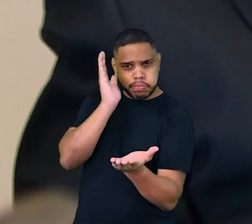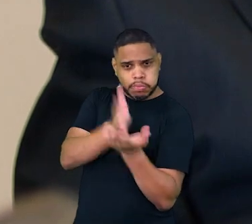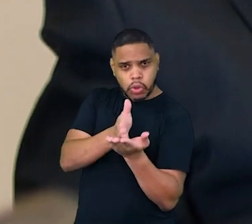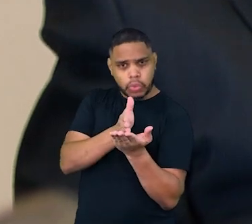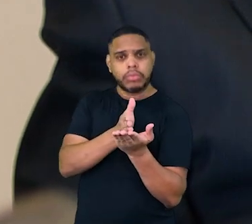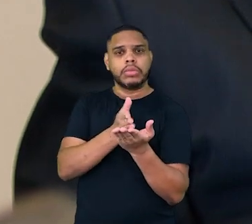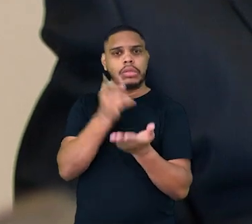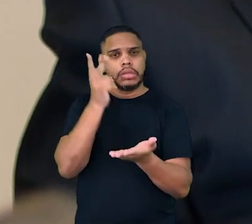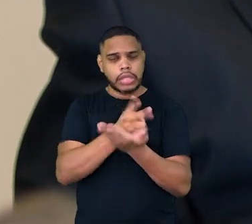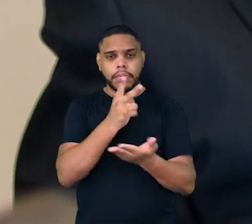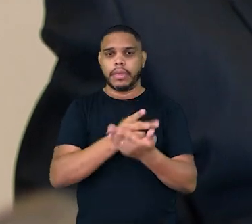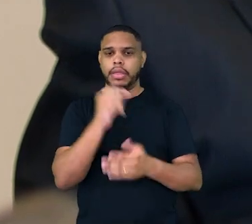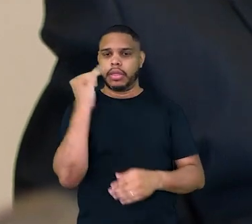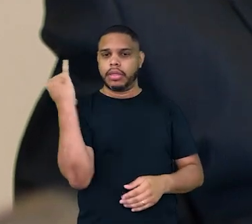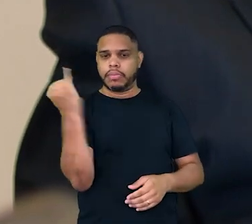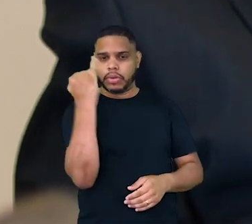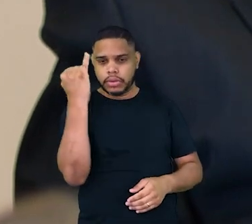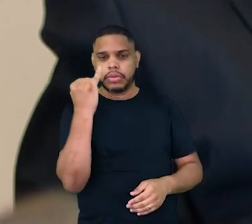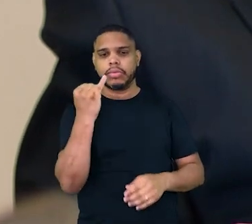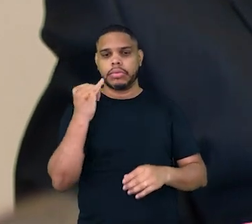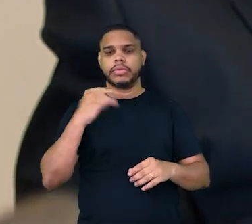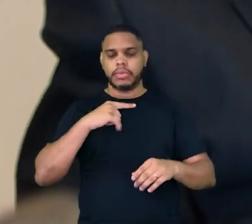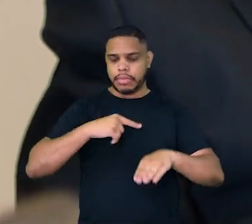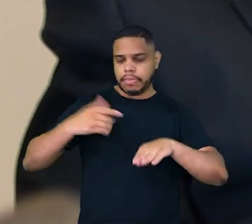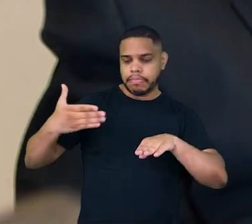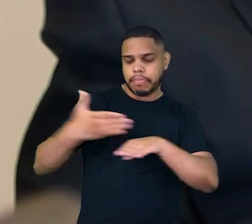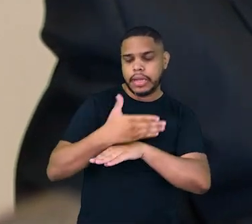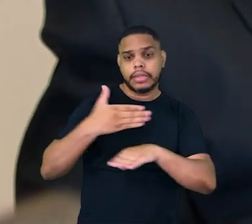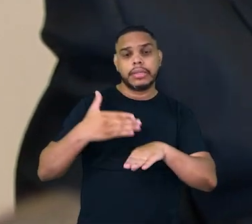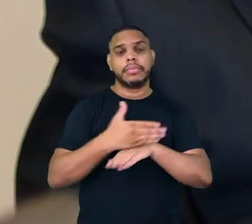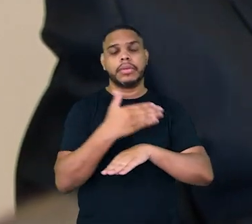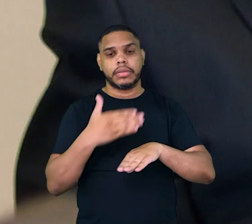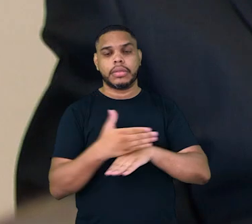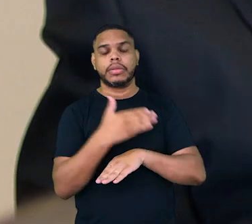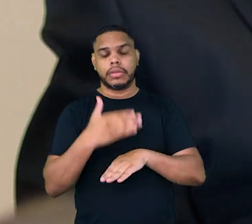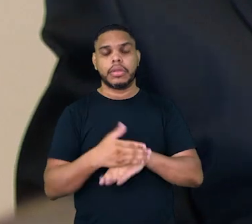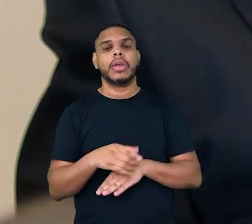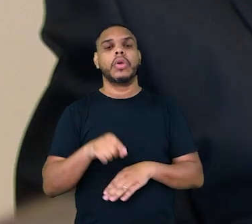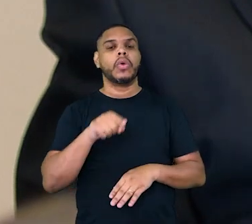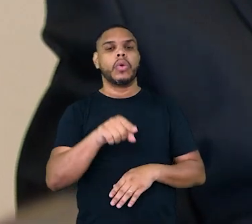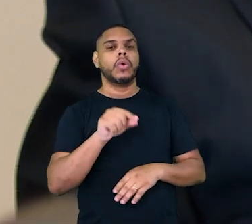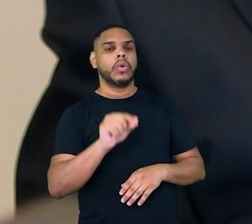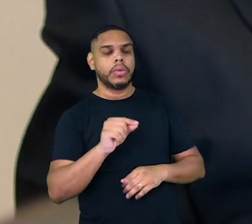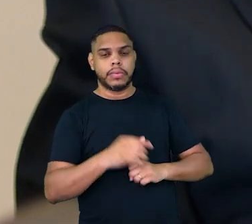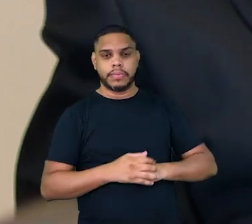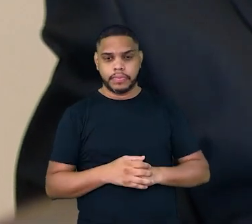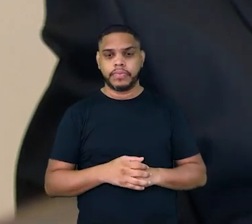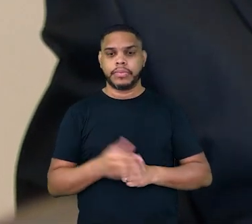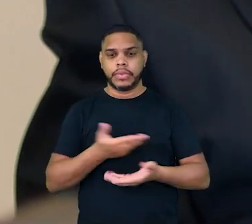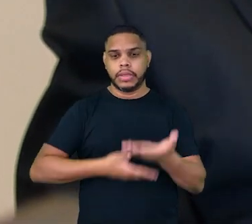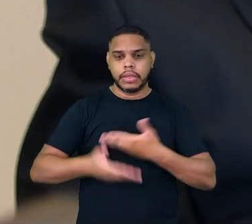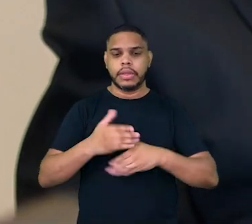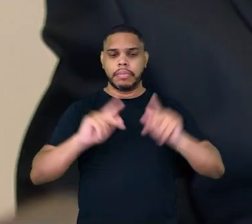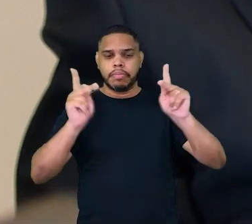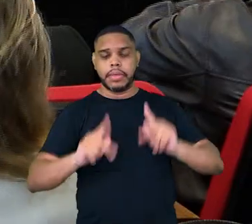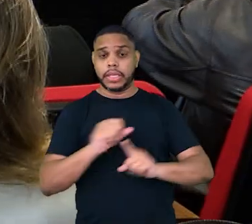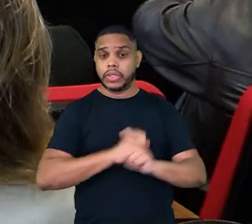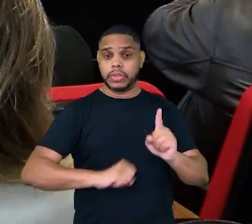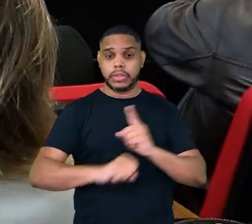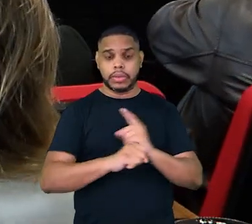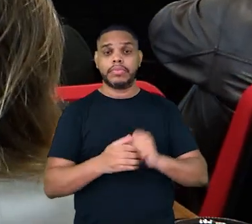origem, à sua importância e à sua participação nessa pacificação